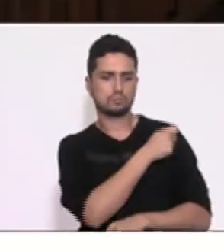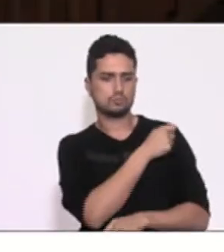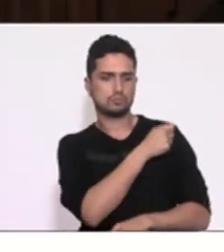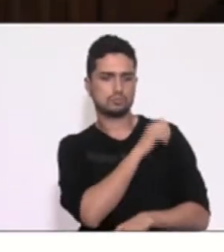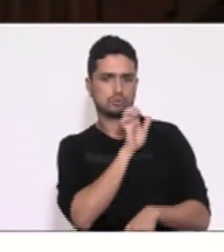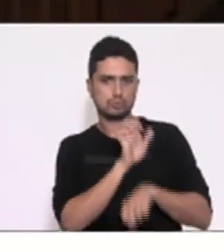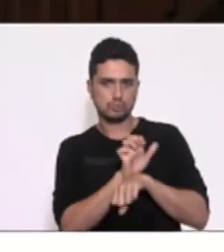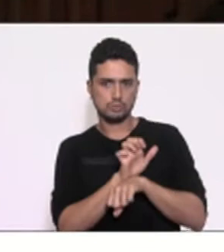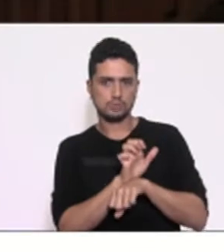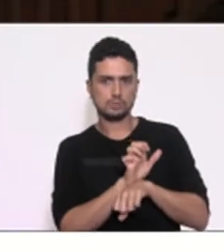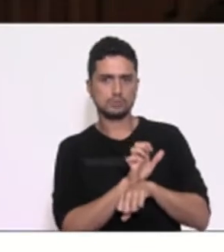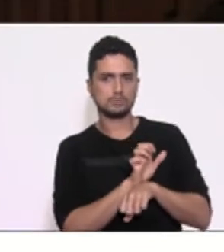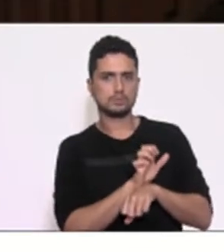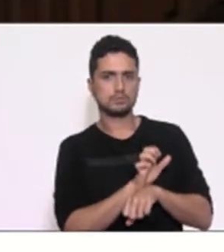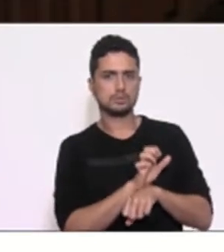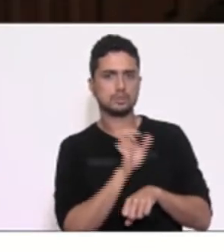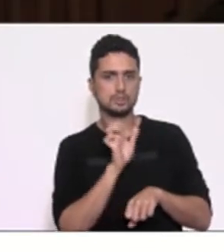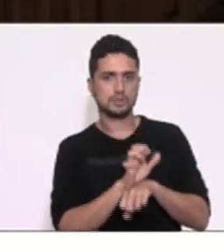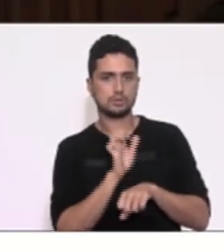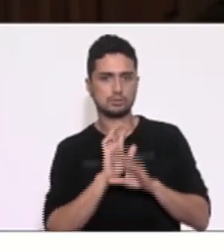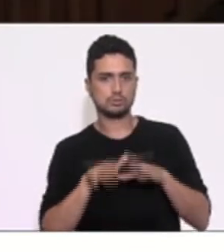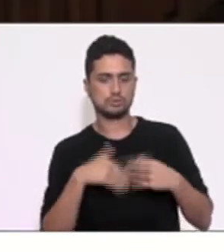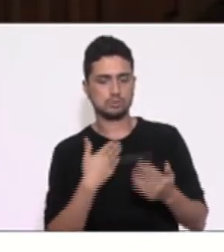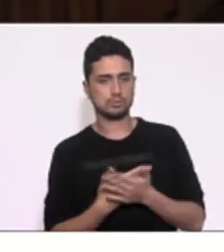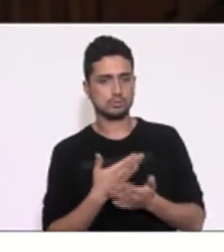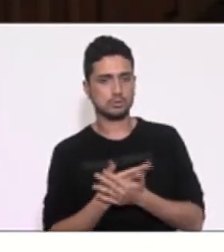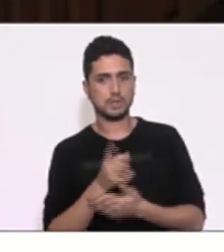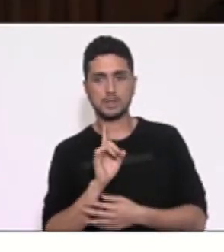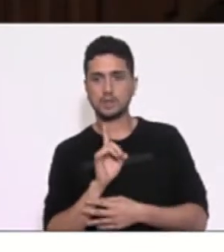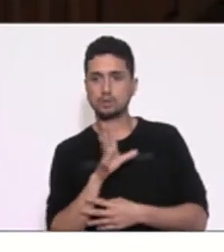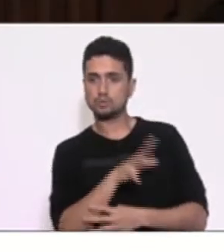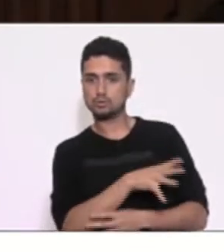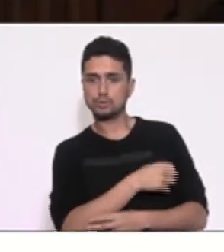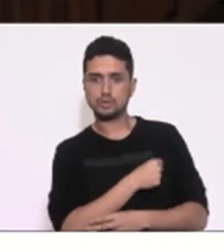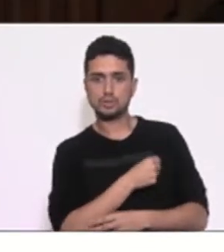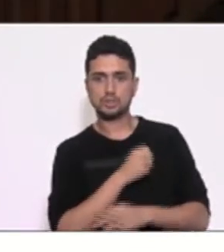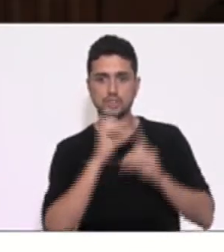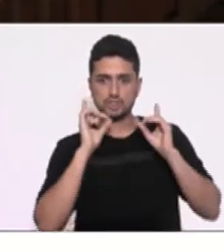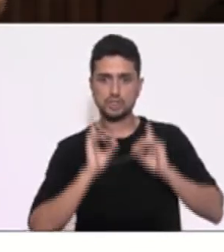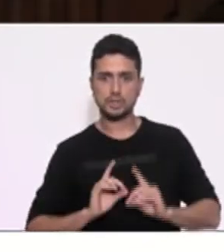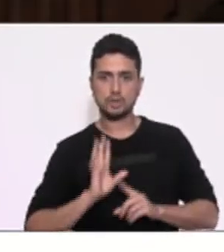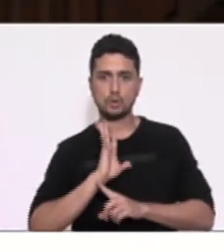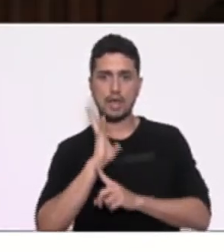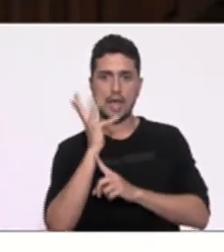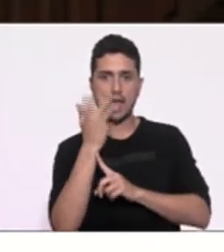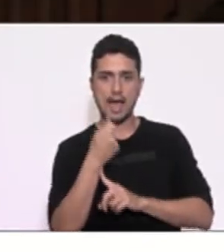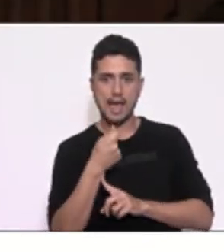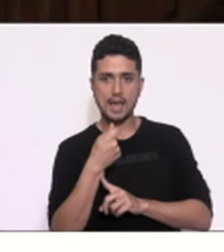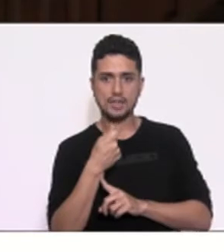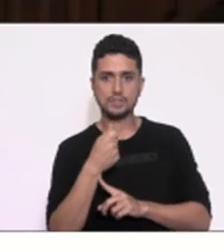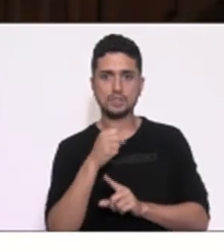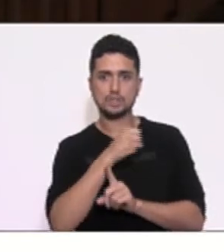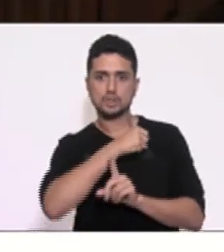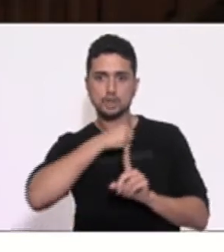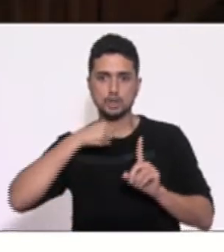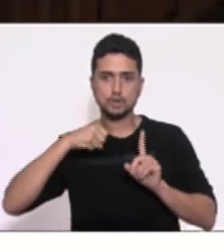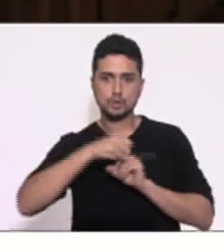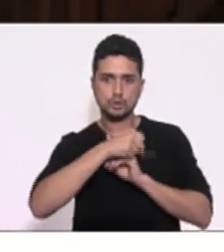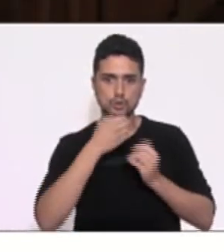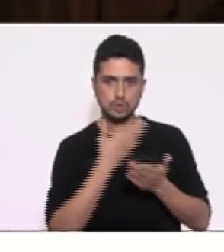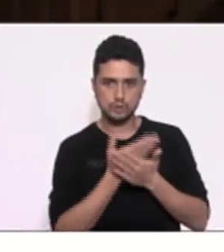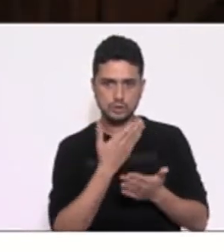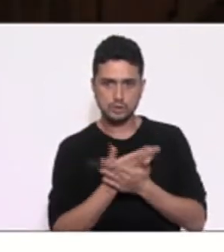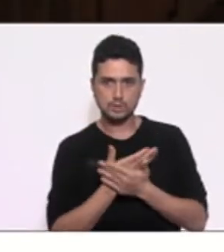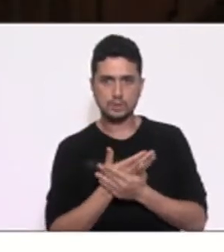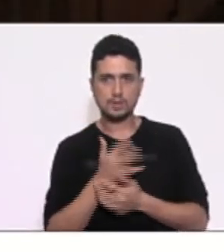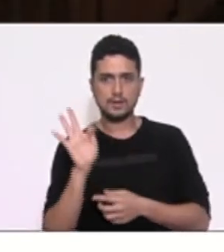estadual não lhes seja tomado o direito de estudar arte, de estudar sociologia, de estudar filosofia,